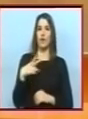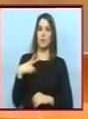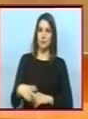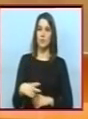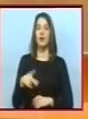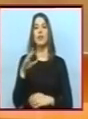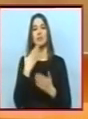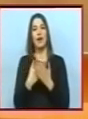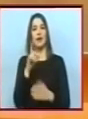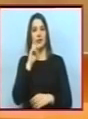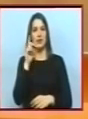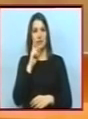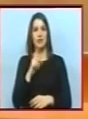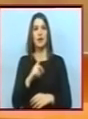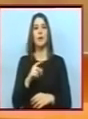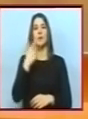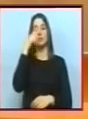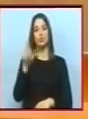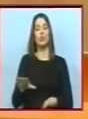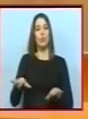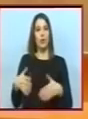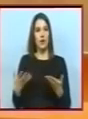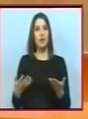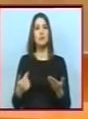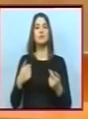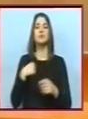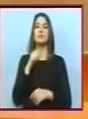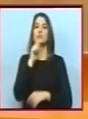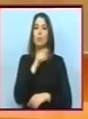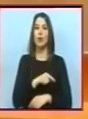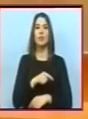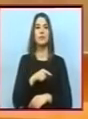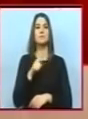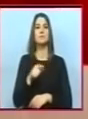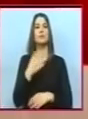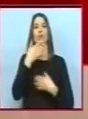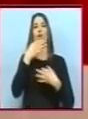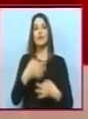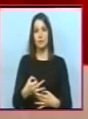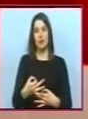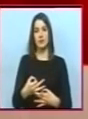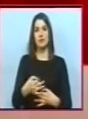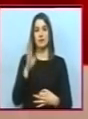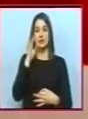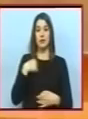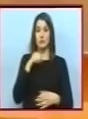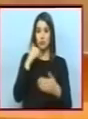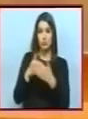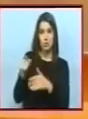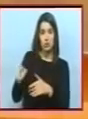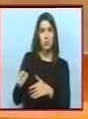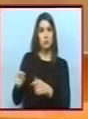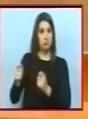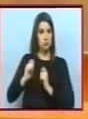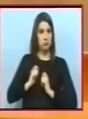garante que qualquer pessoa pode ir confirmar se quem morreu deixou ou não